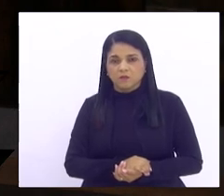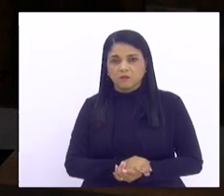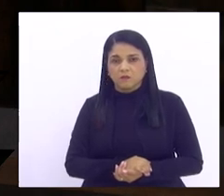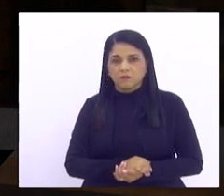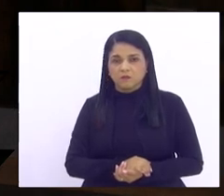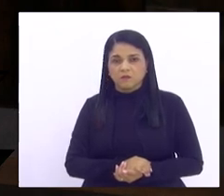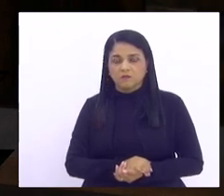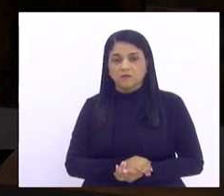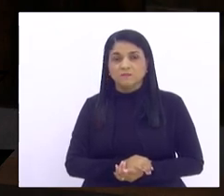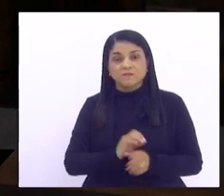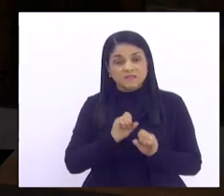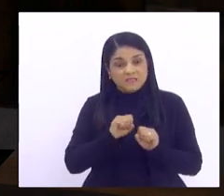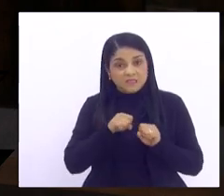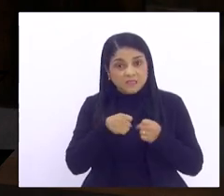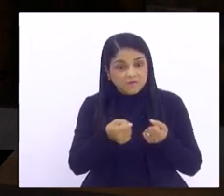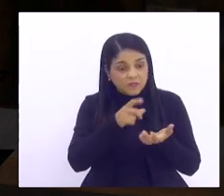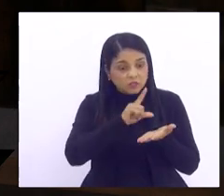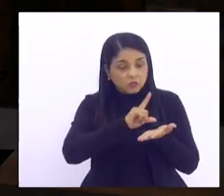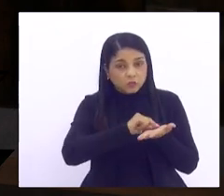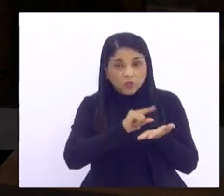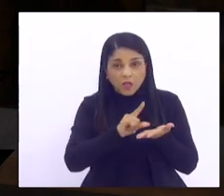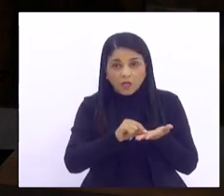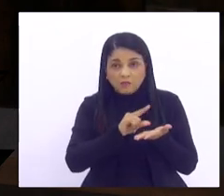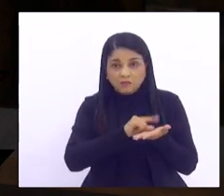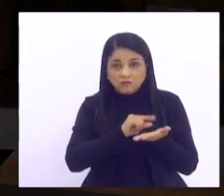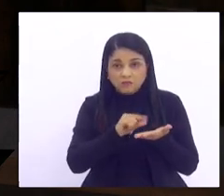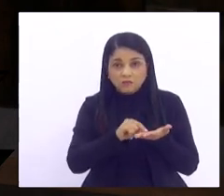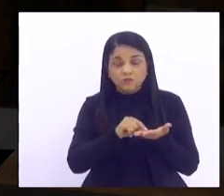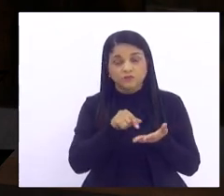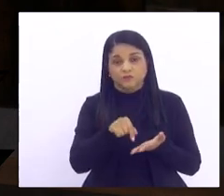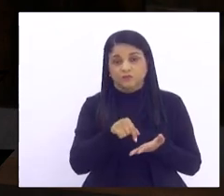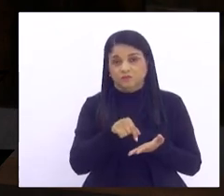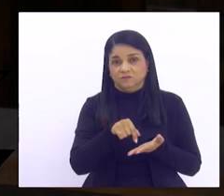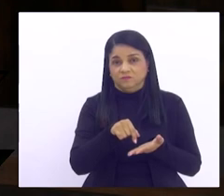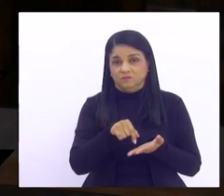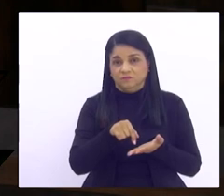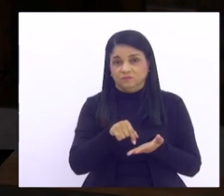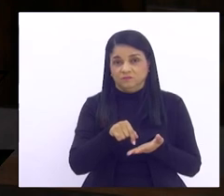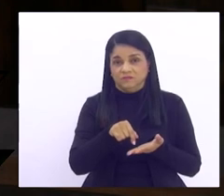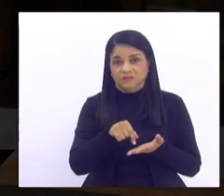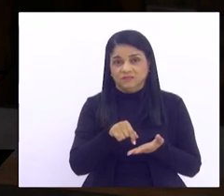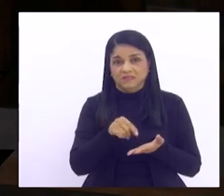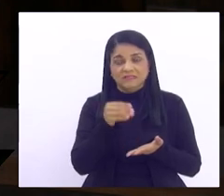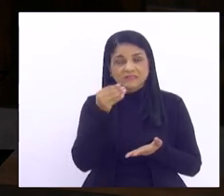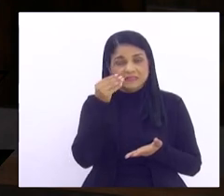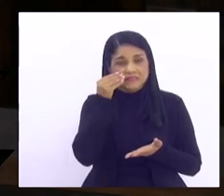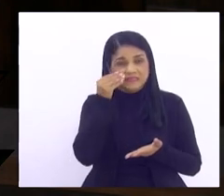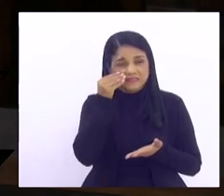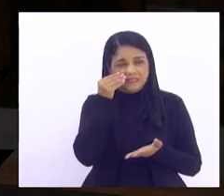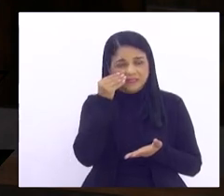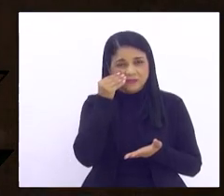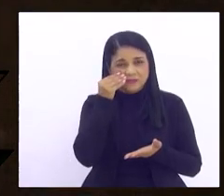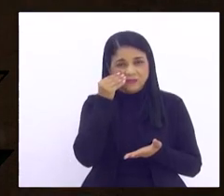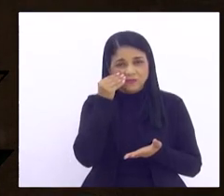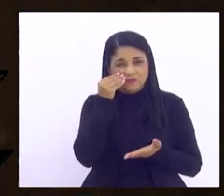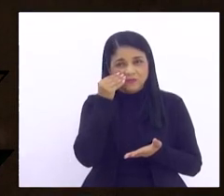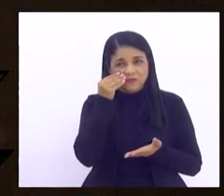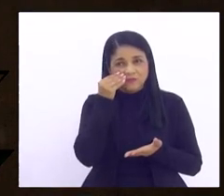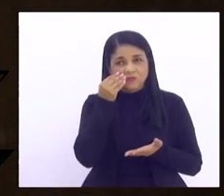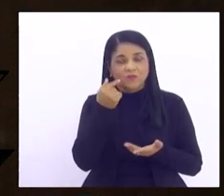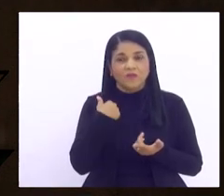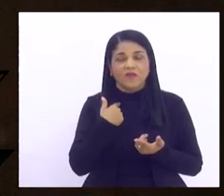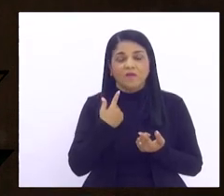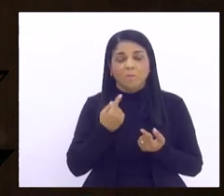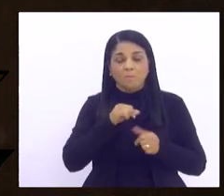Isso é defendido no artigo, e aí eles ainda dizem assim, tentam refutar a objeção que seria natural para